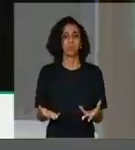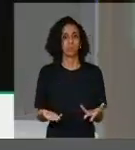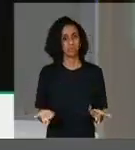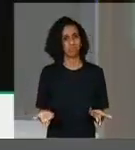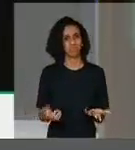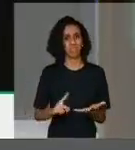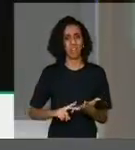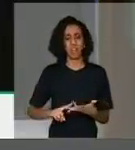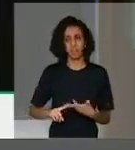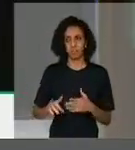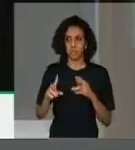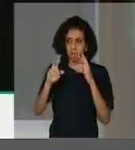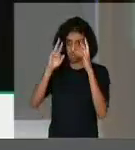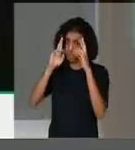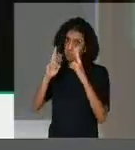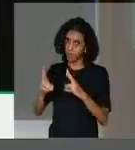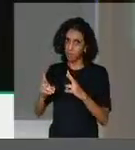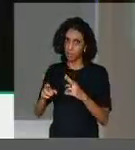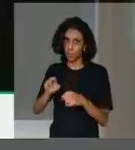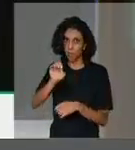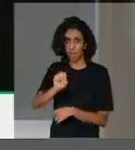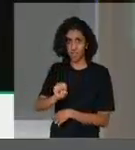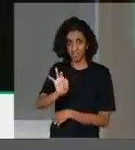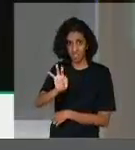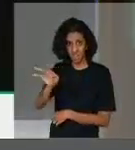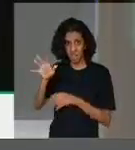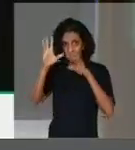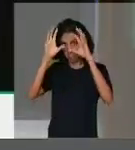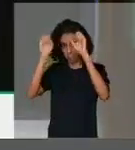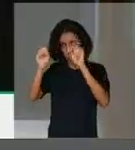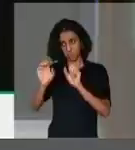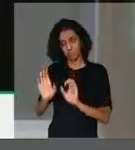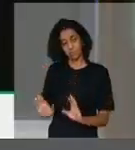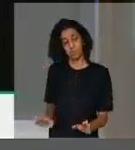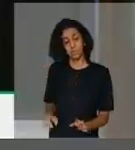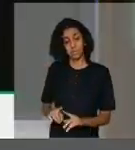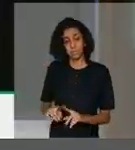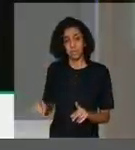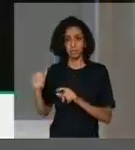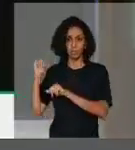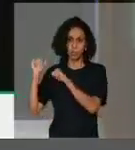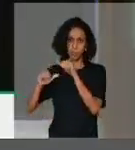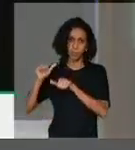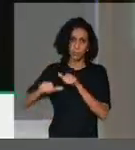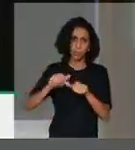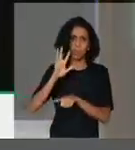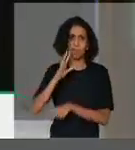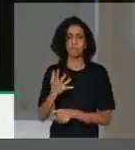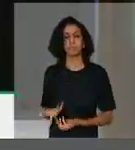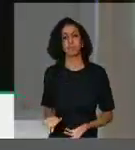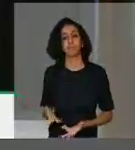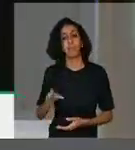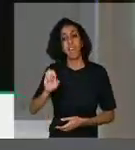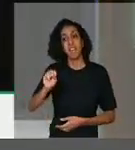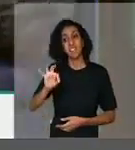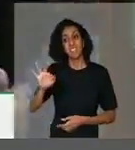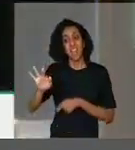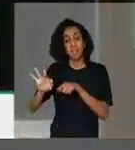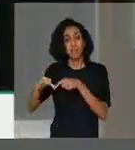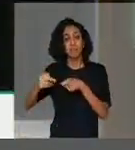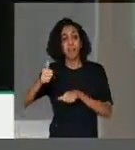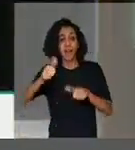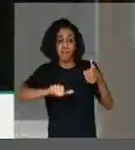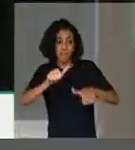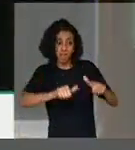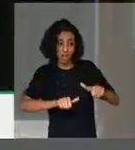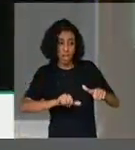pelo Supremo, todo respeito, mas que tem que fazer aqui uma PEC, porque o Supremo é para ver a constitucionalidade